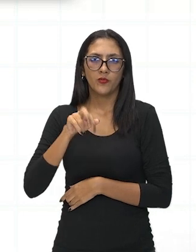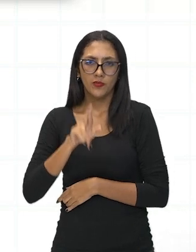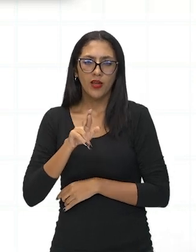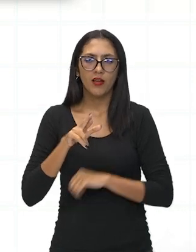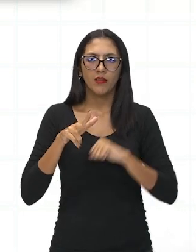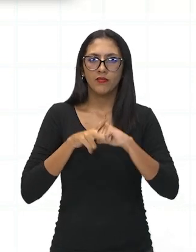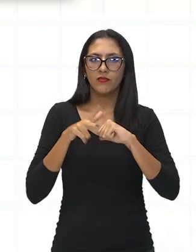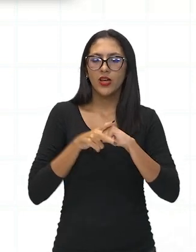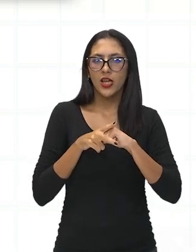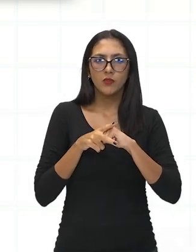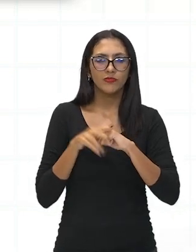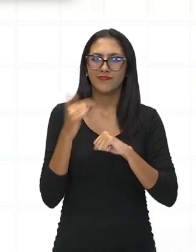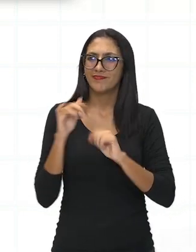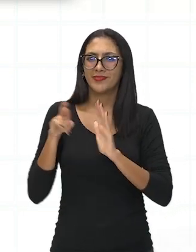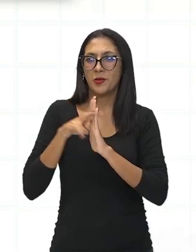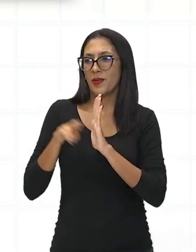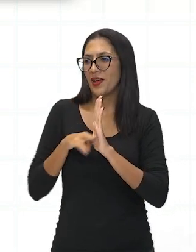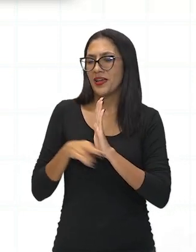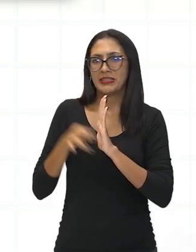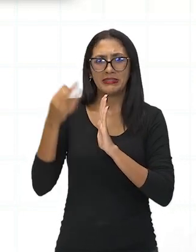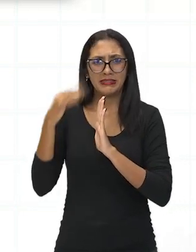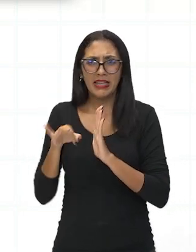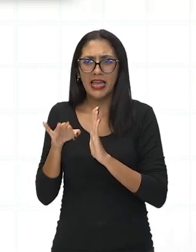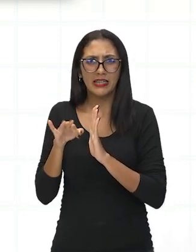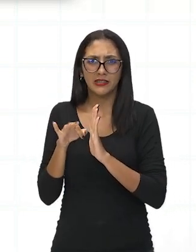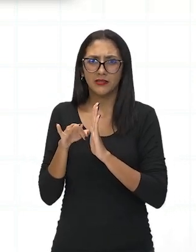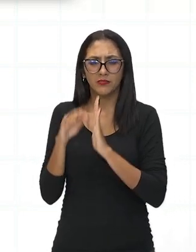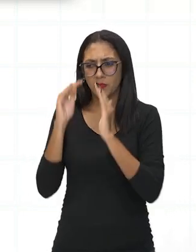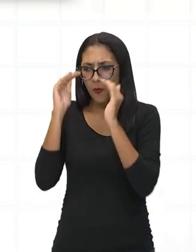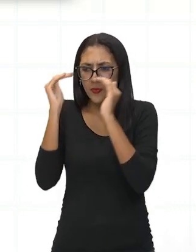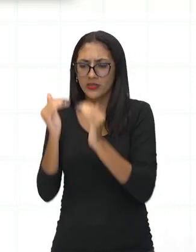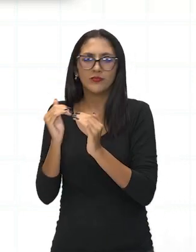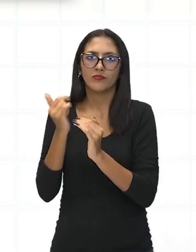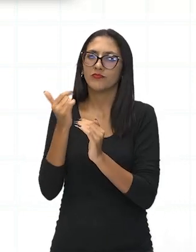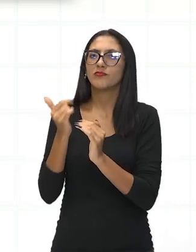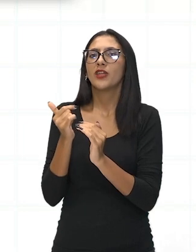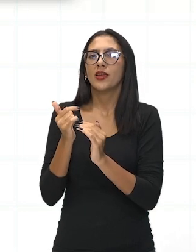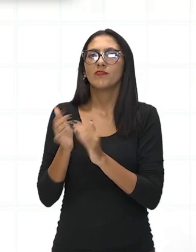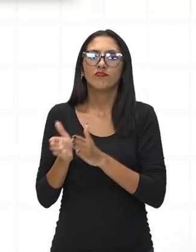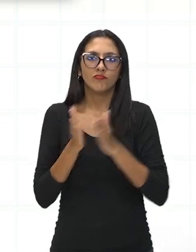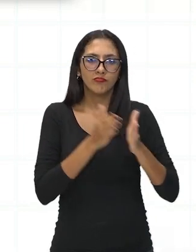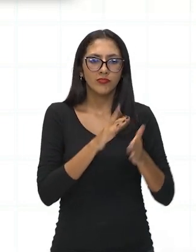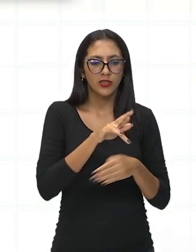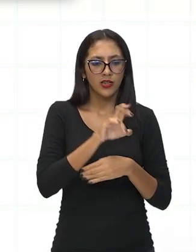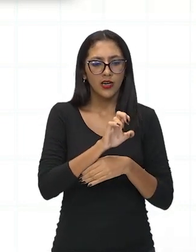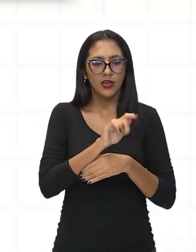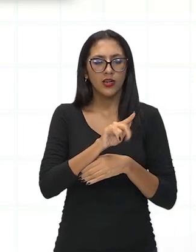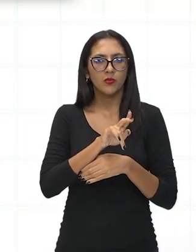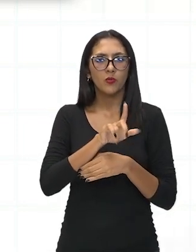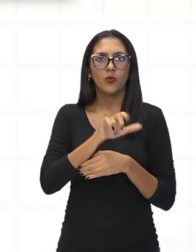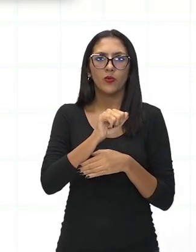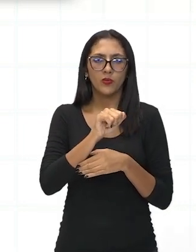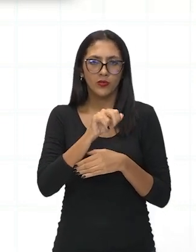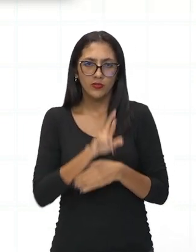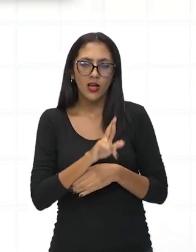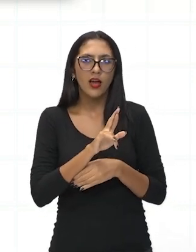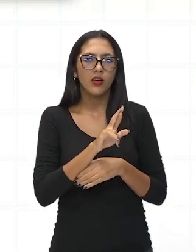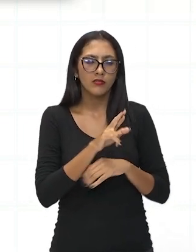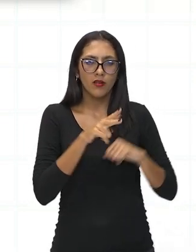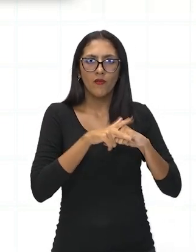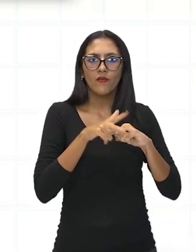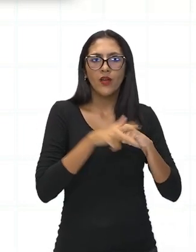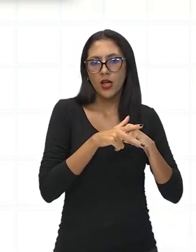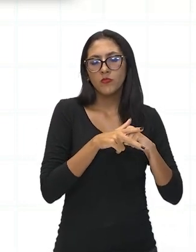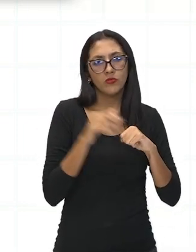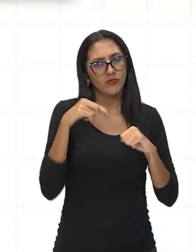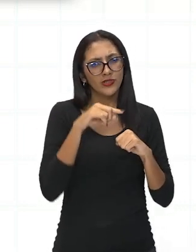verbos regulares, sim, você pode entender que aqui é regular e que é verbo no passado porque tem CAD. Os demais